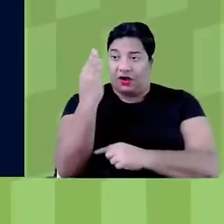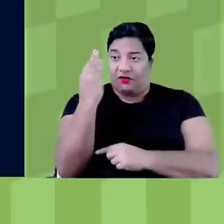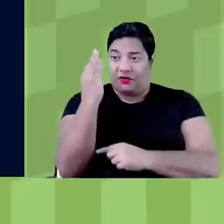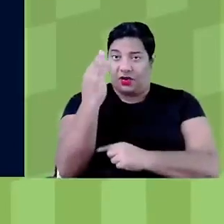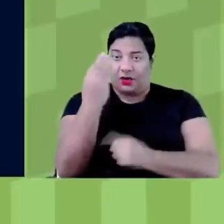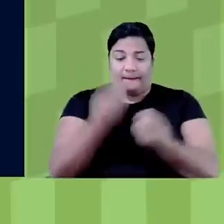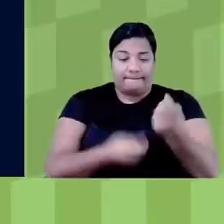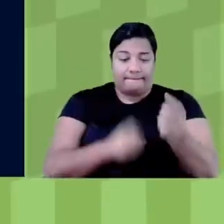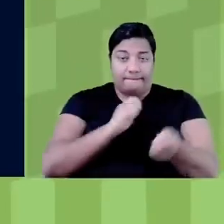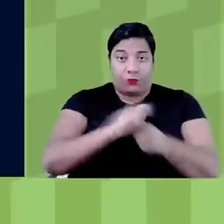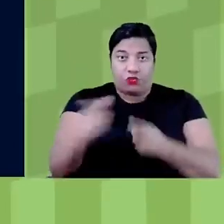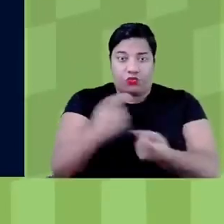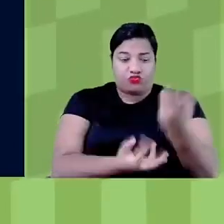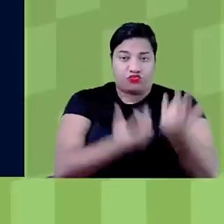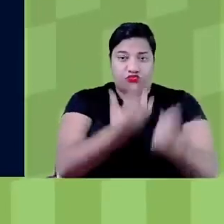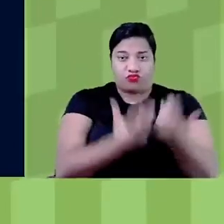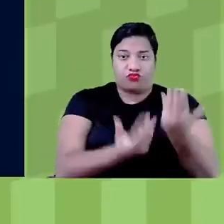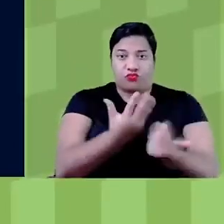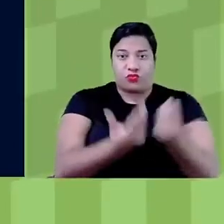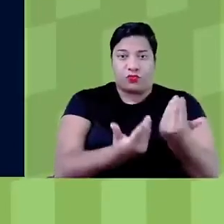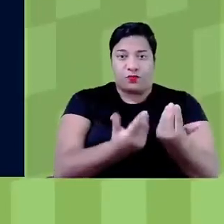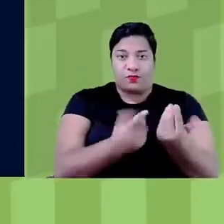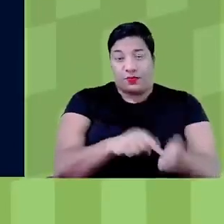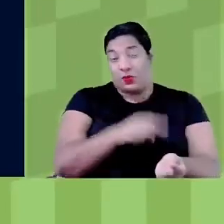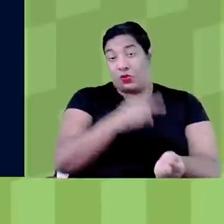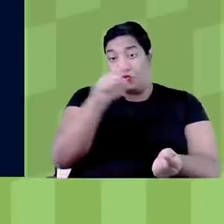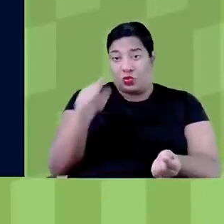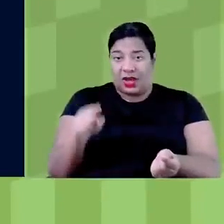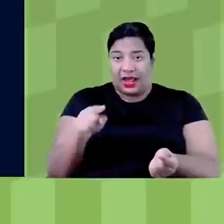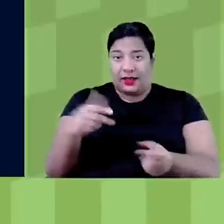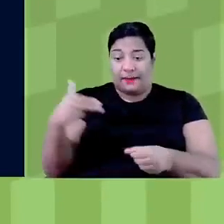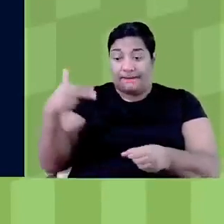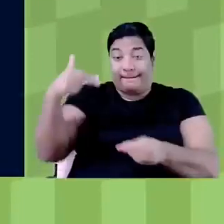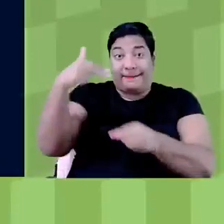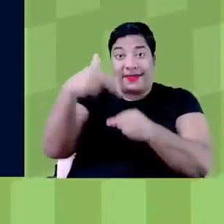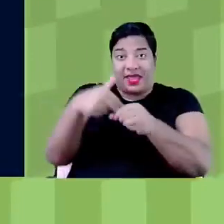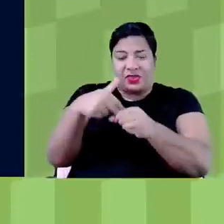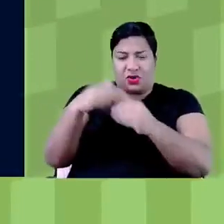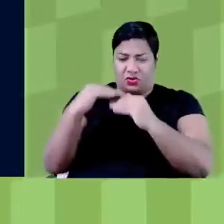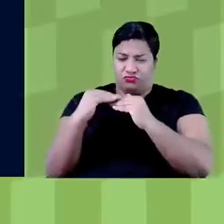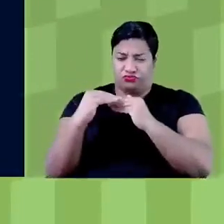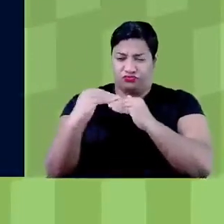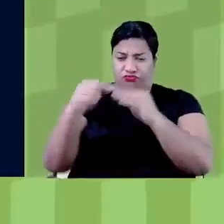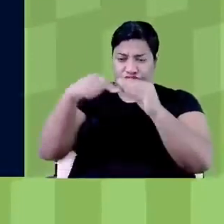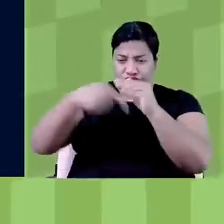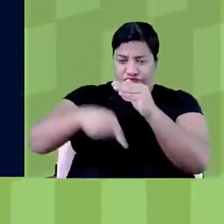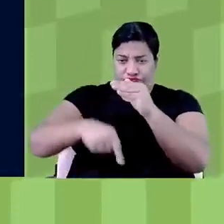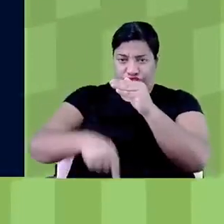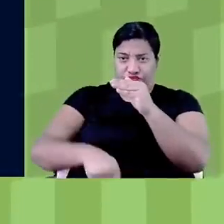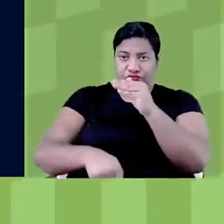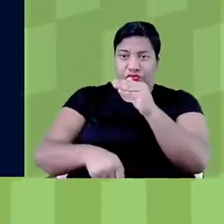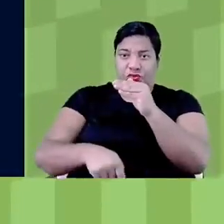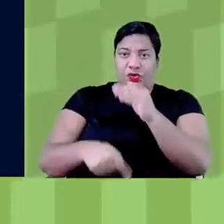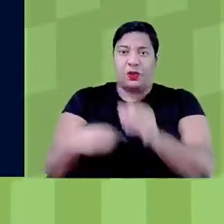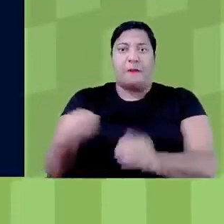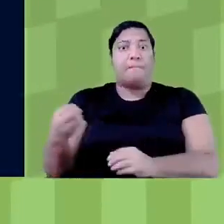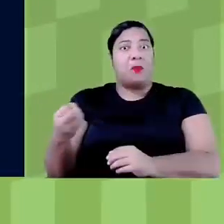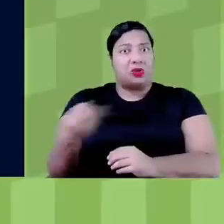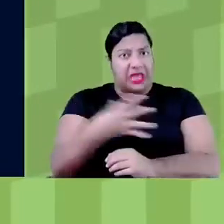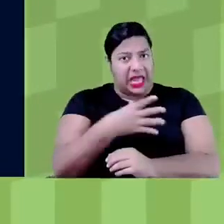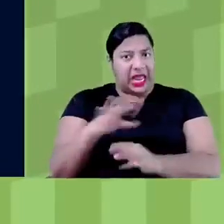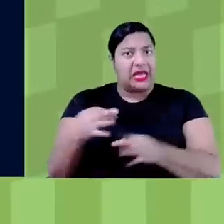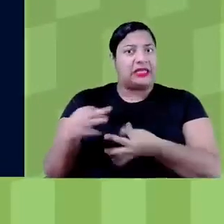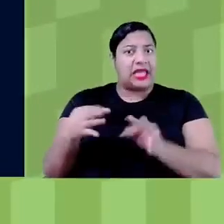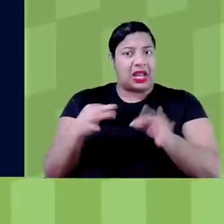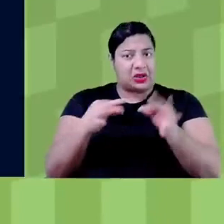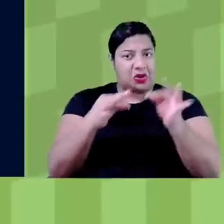aqui é uma plataforma petrolífera com a moderna tecnologia, mas em ambos os